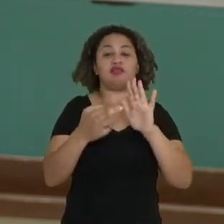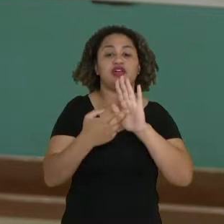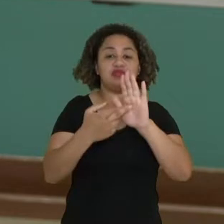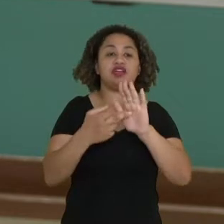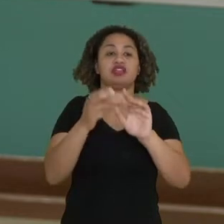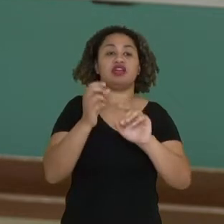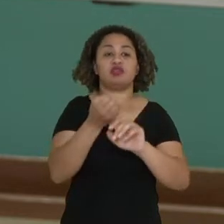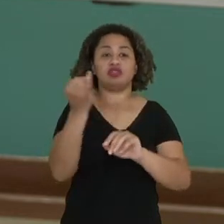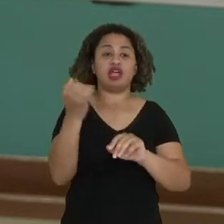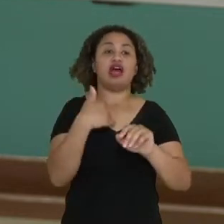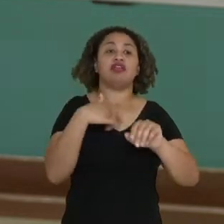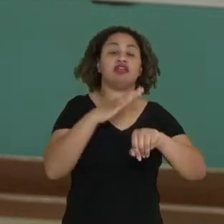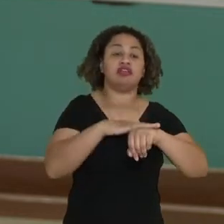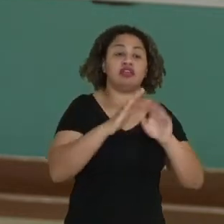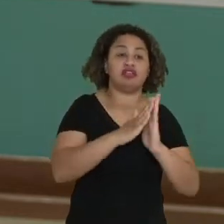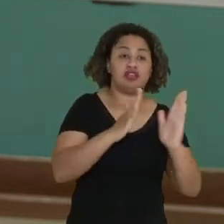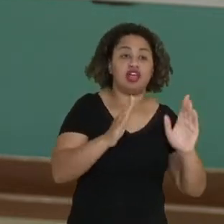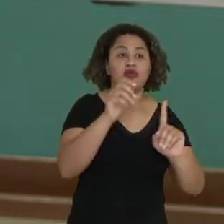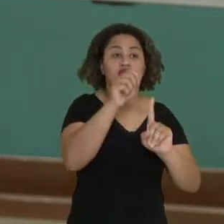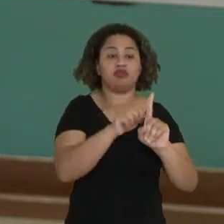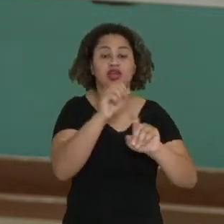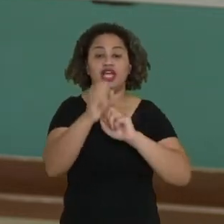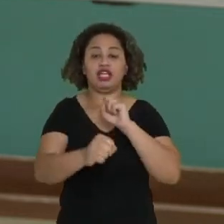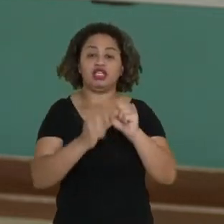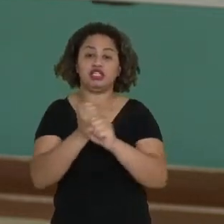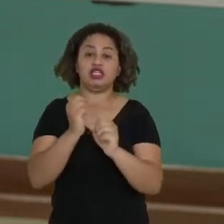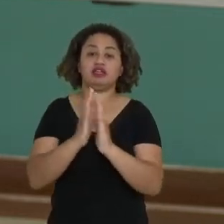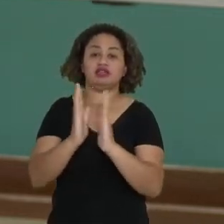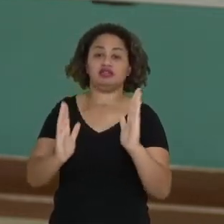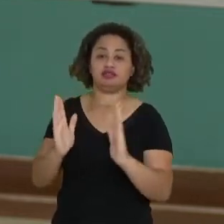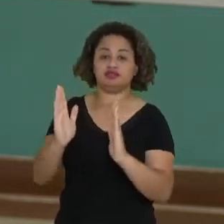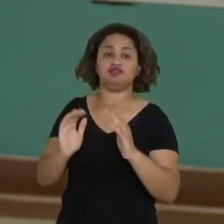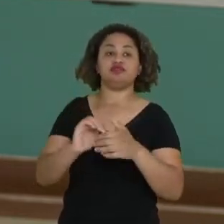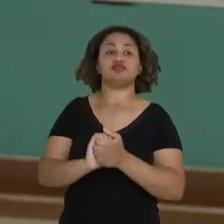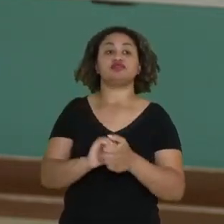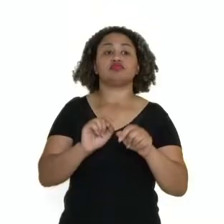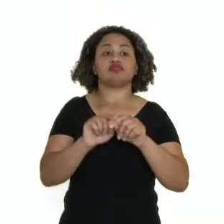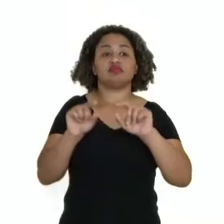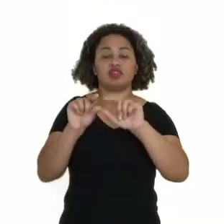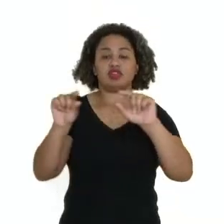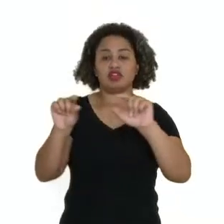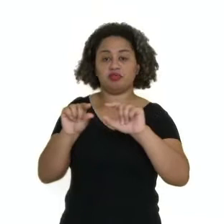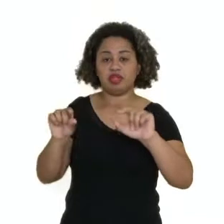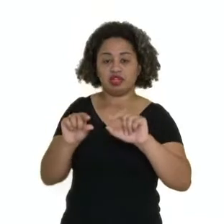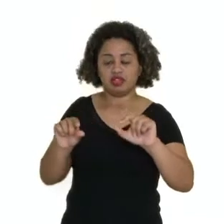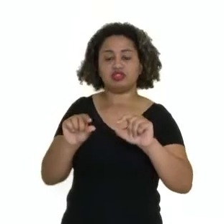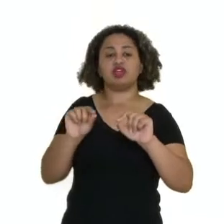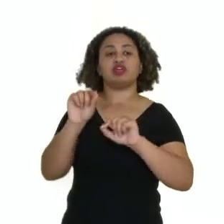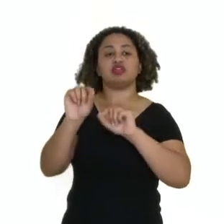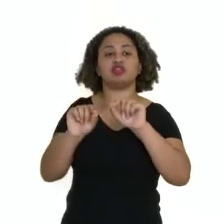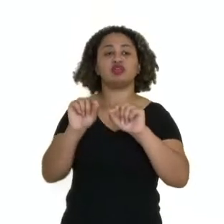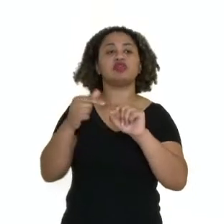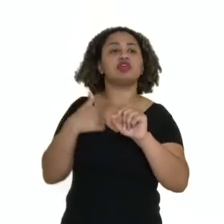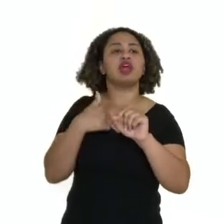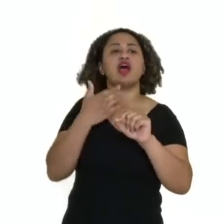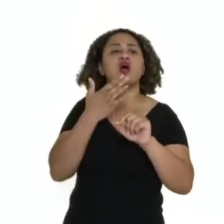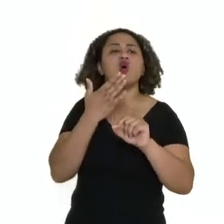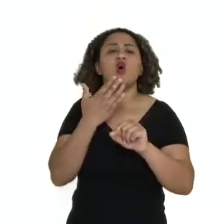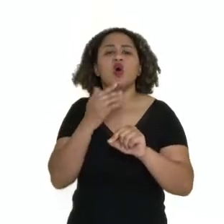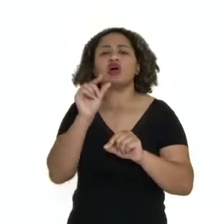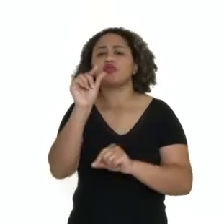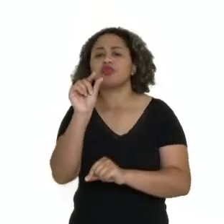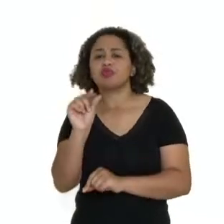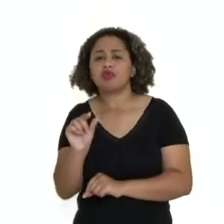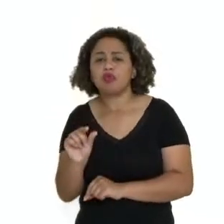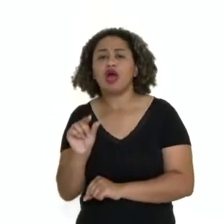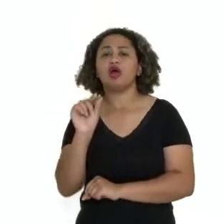mês, ano, período, e as famosas legendas, como no caso aqui, eu tenho a legenda italiano, francês, alemão, inglês,